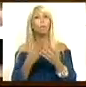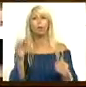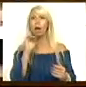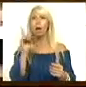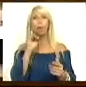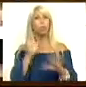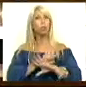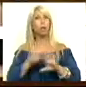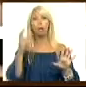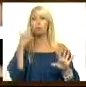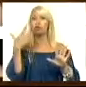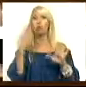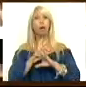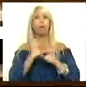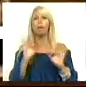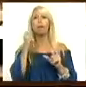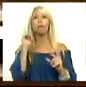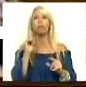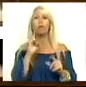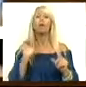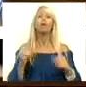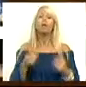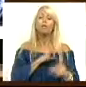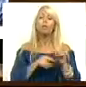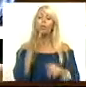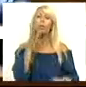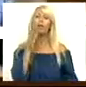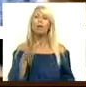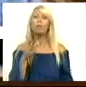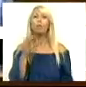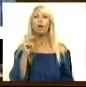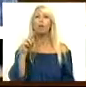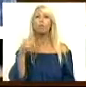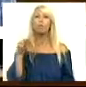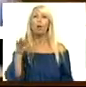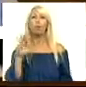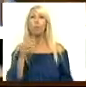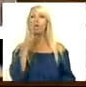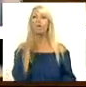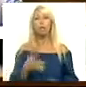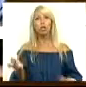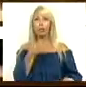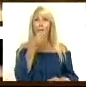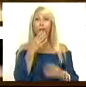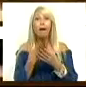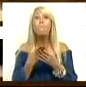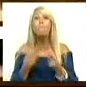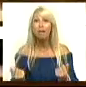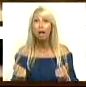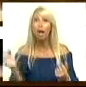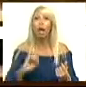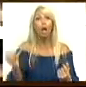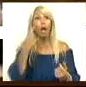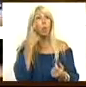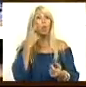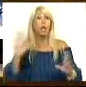disse o Sr. Deputado António Proa do PSD. Estamos a falar sobre uma matéria que ninguém conhece e foi um erro na sua intervenção, Sr.